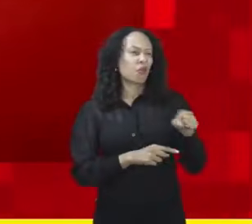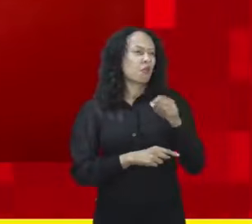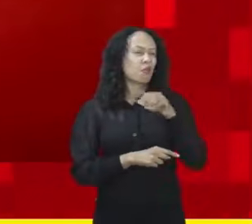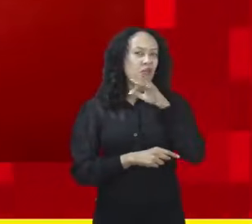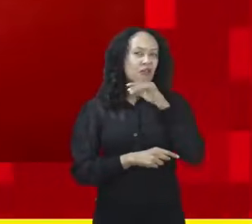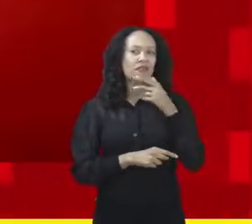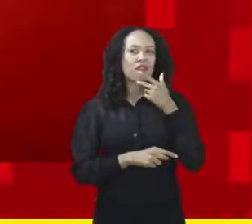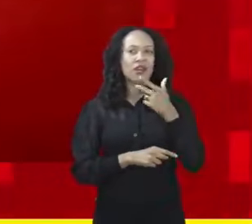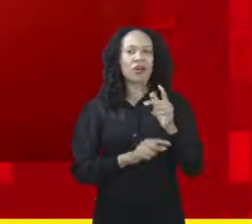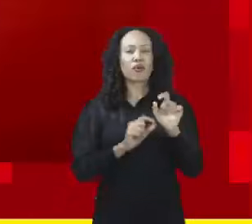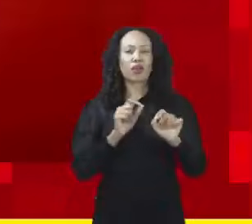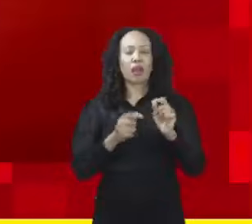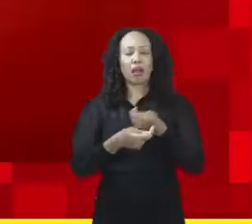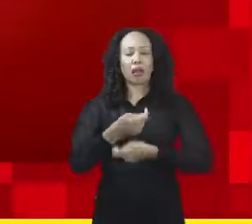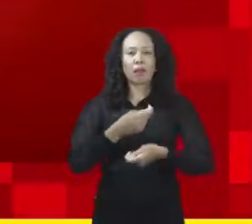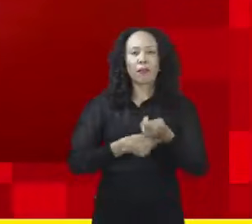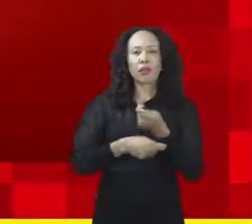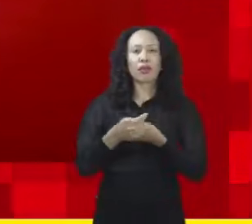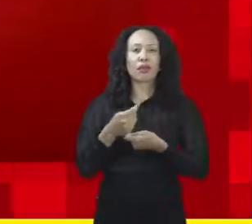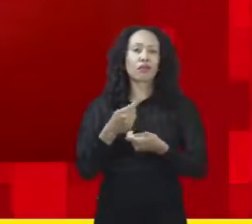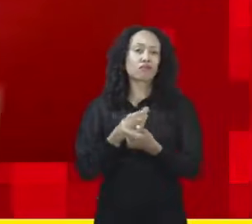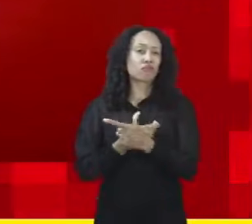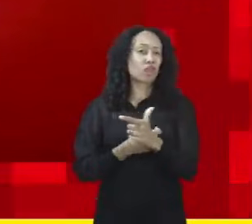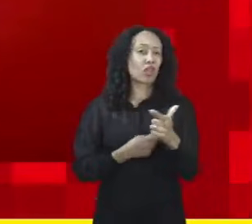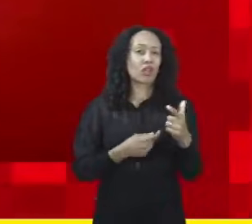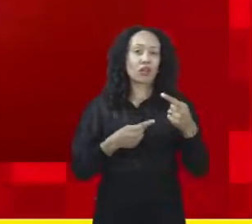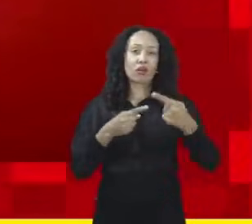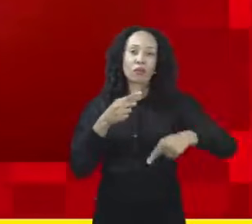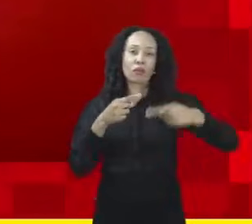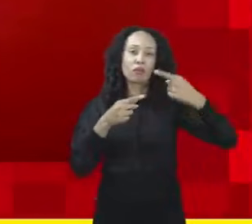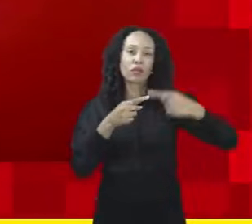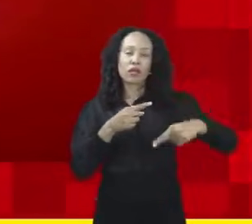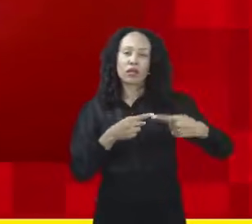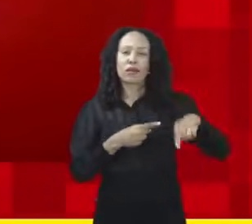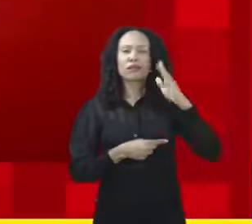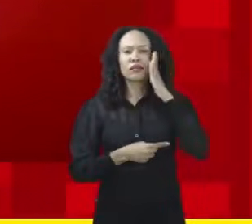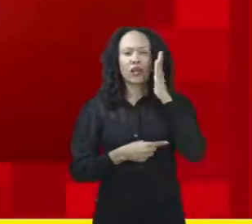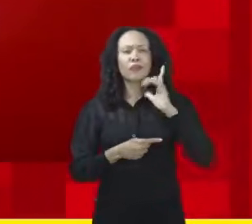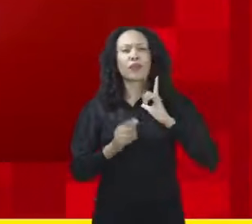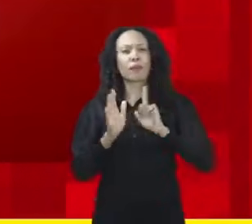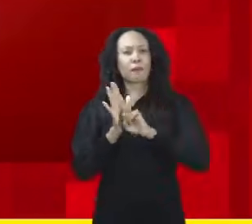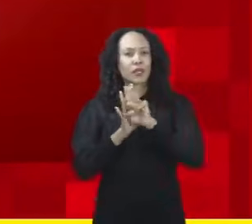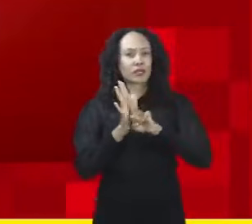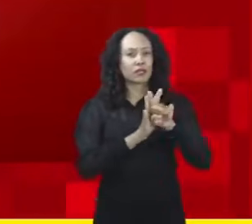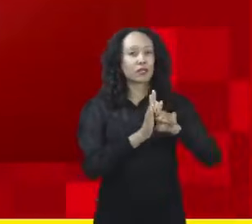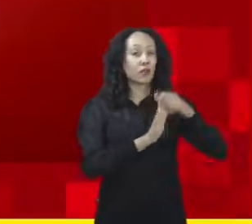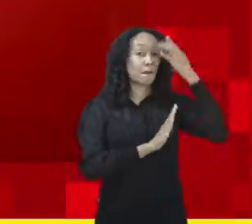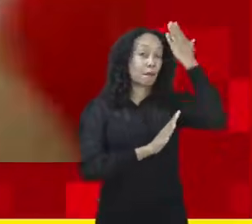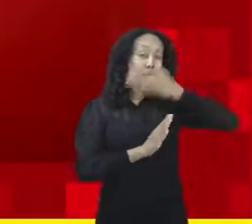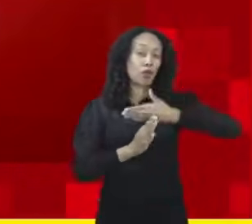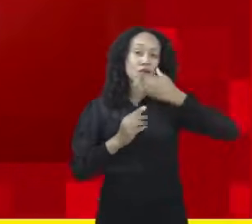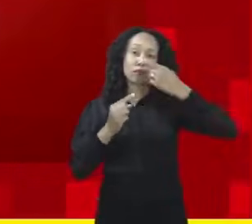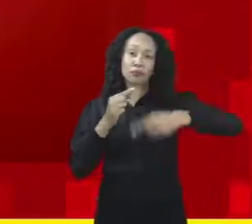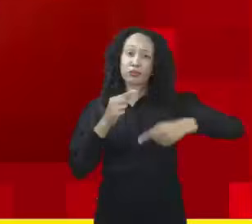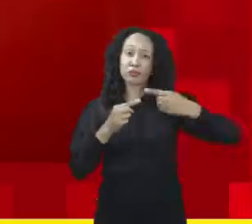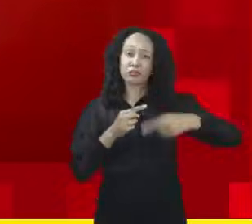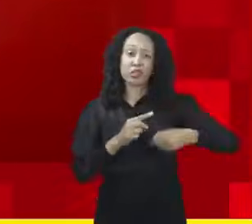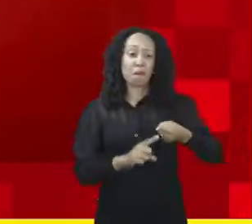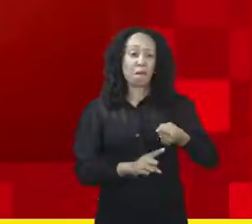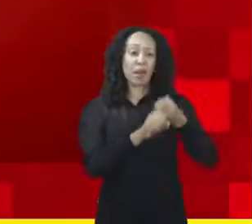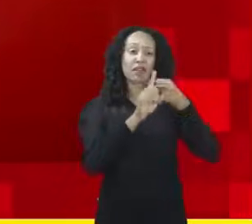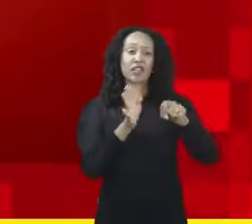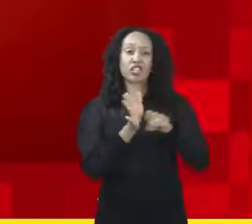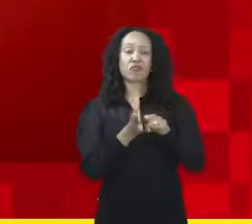aí para uma questão econômica que não existe, né? Que a gente sabe, tem pesquisas que comprovam que isso não existe, não vai ter impacto